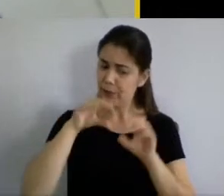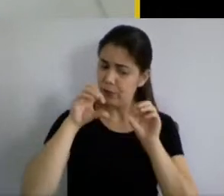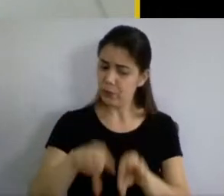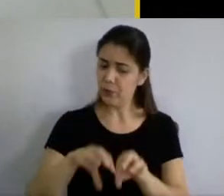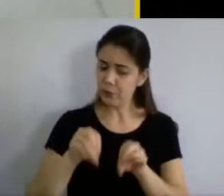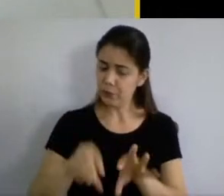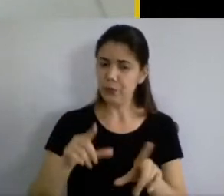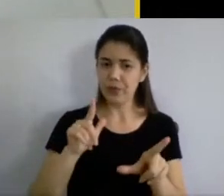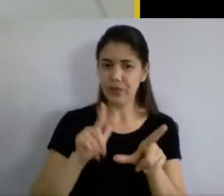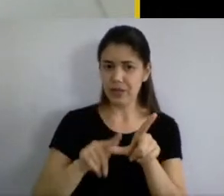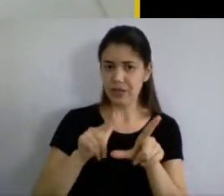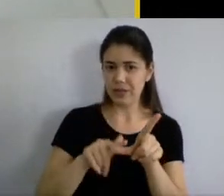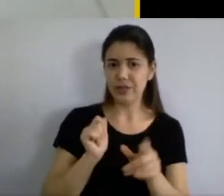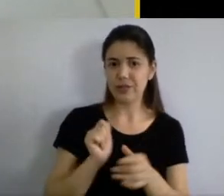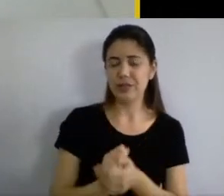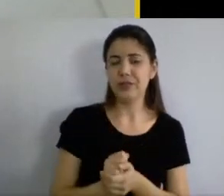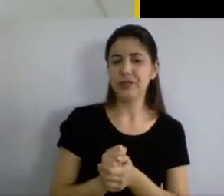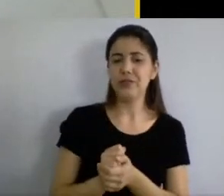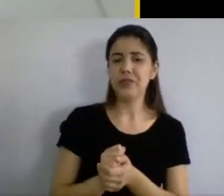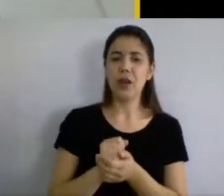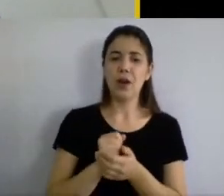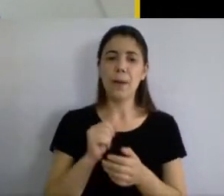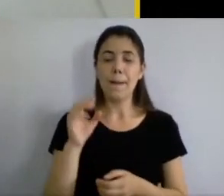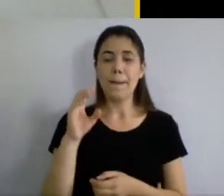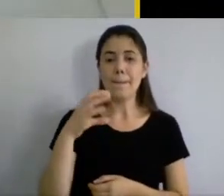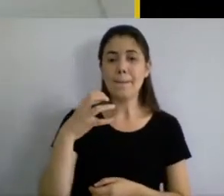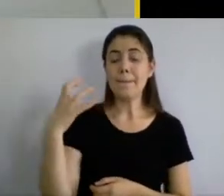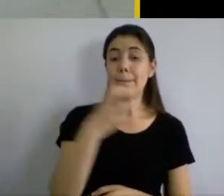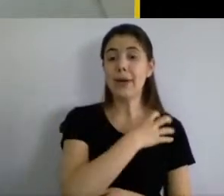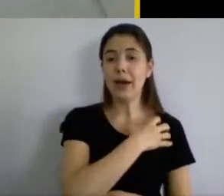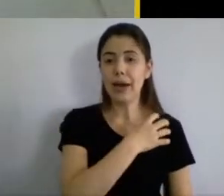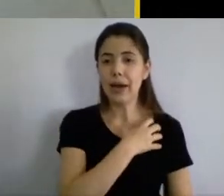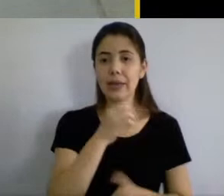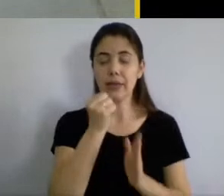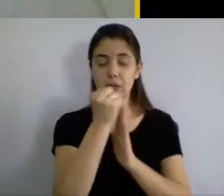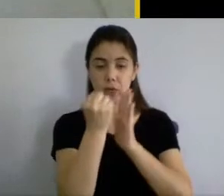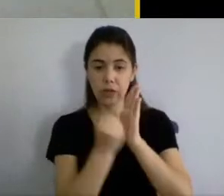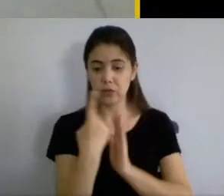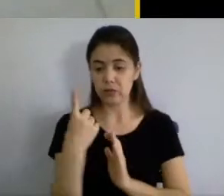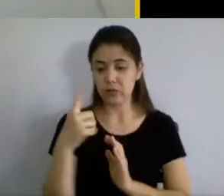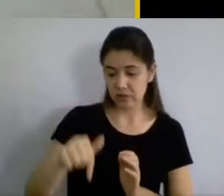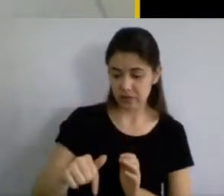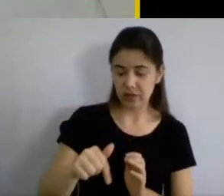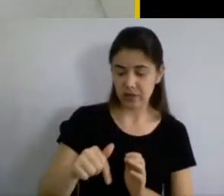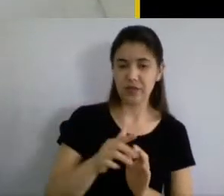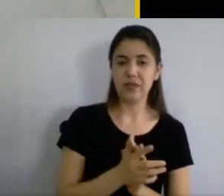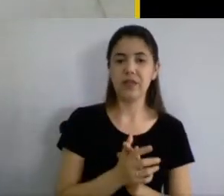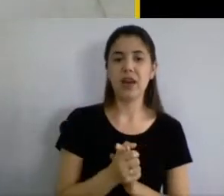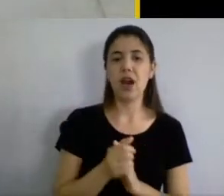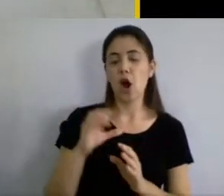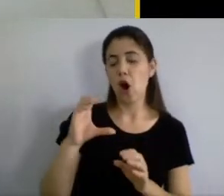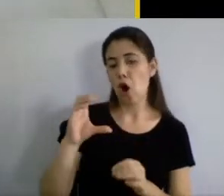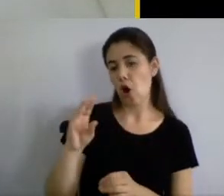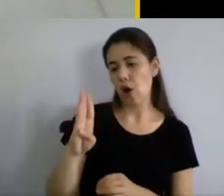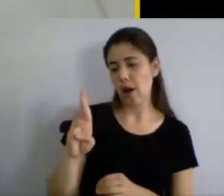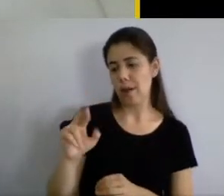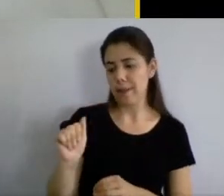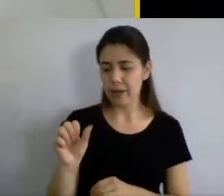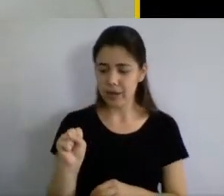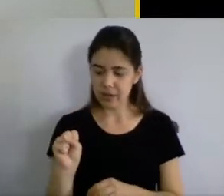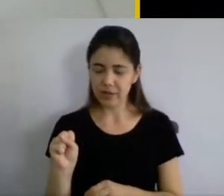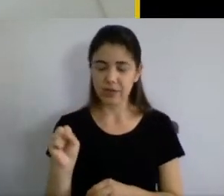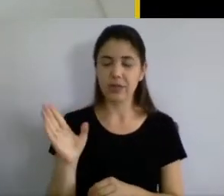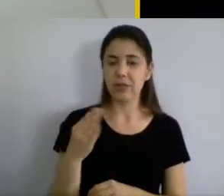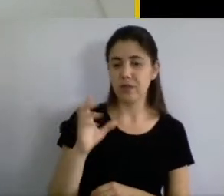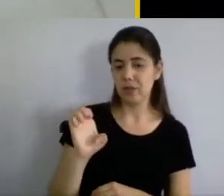Matos e a Bahia do Século XVII. A primeira edição dessa obra é de 1989. Com esse trabalho, o